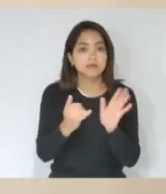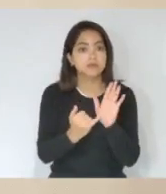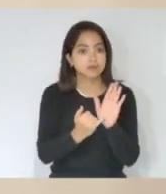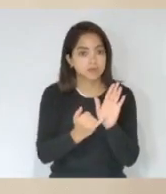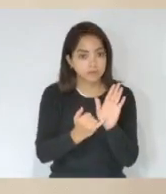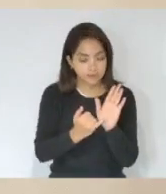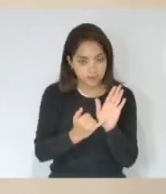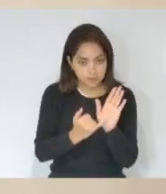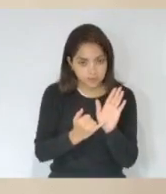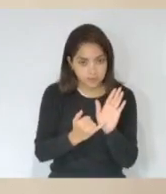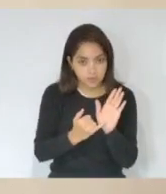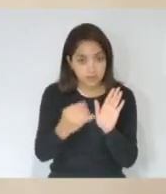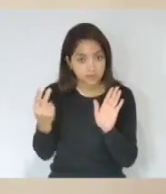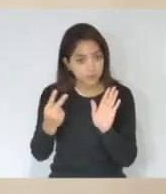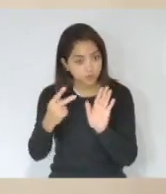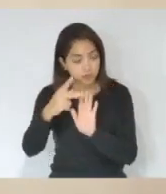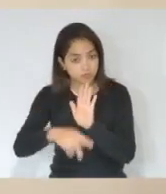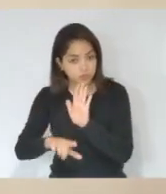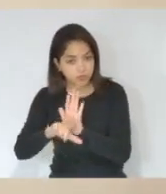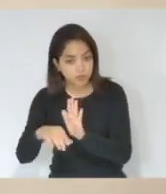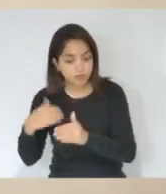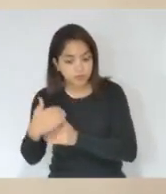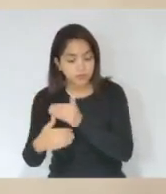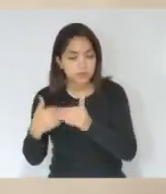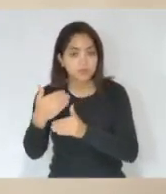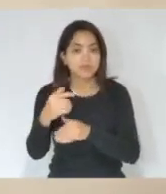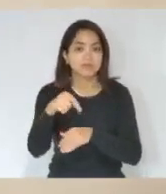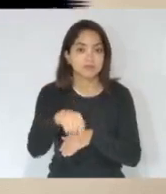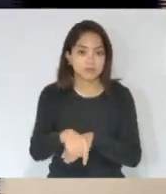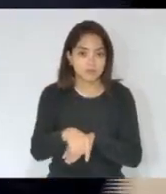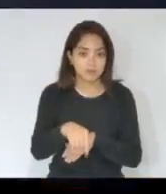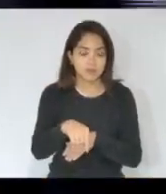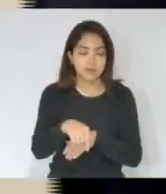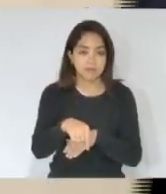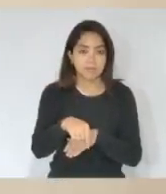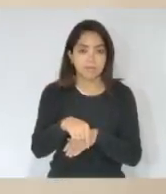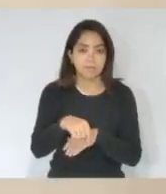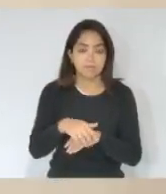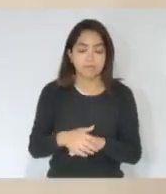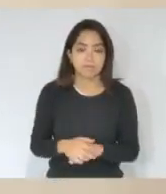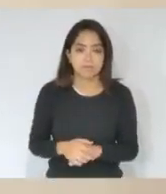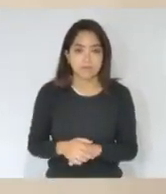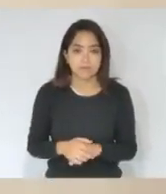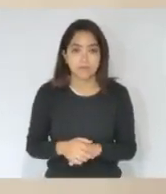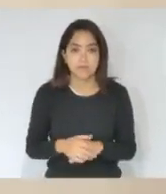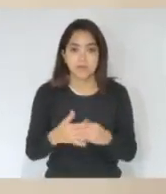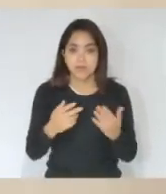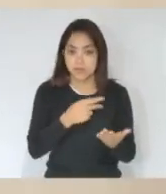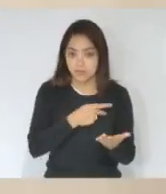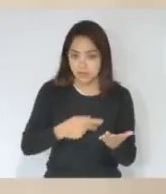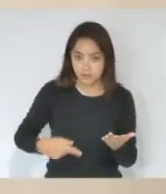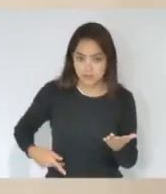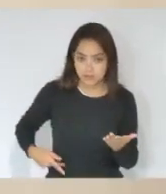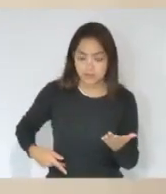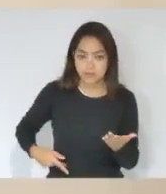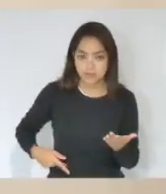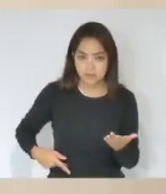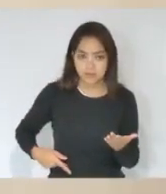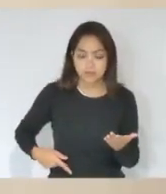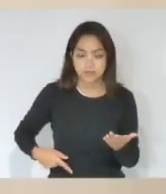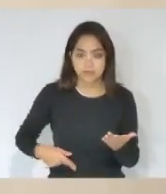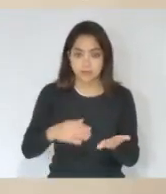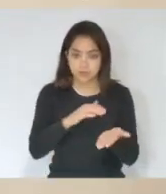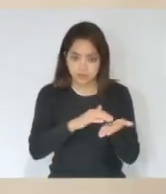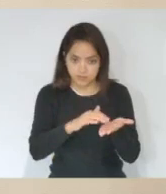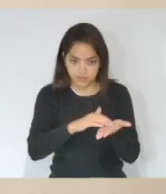de 2 projetos que tramitam nessa casa, e na presidência está o